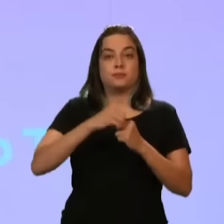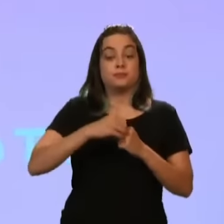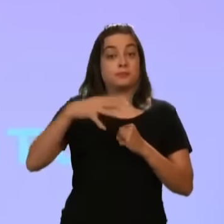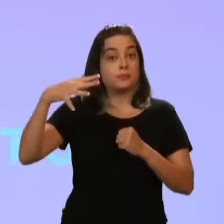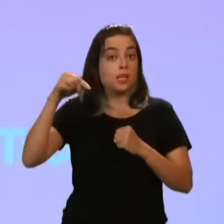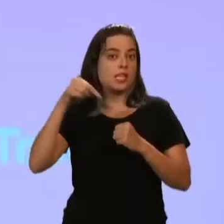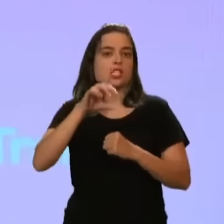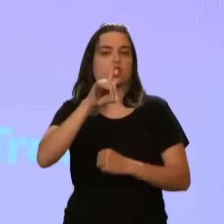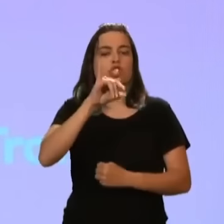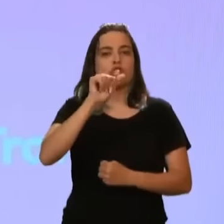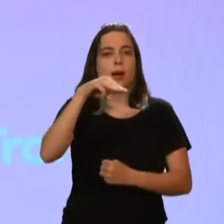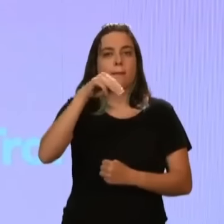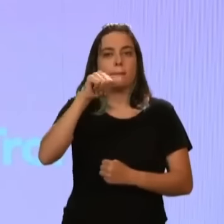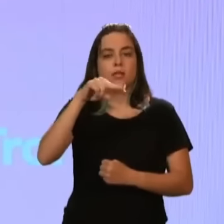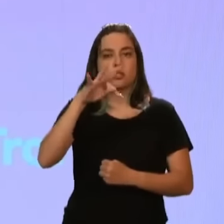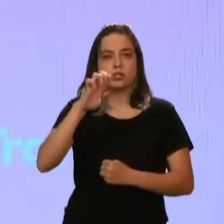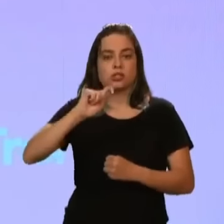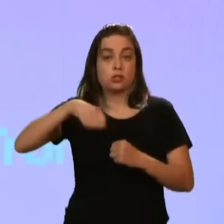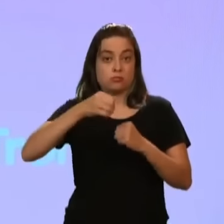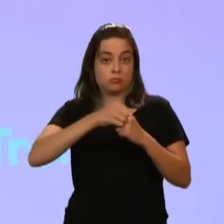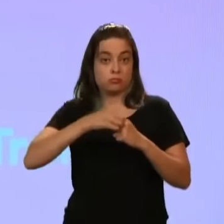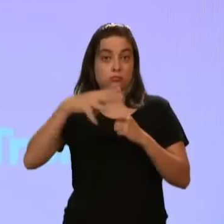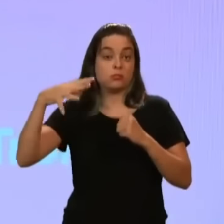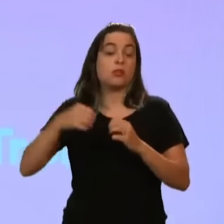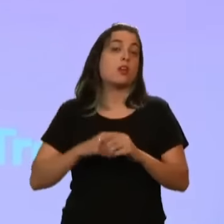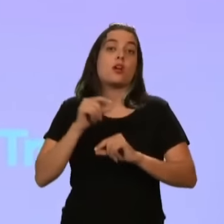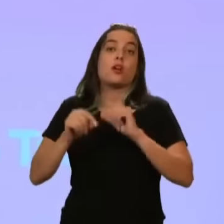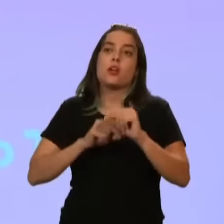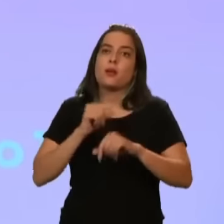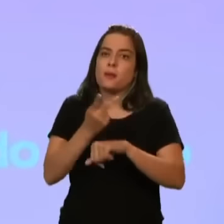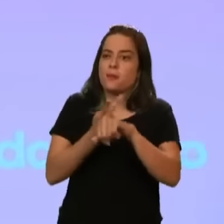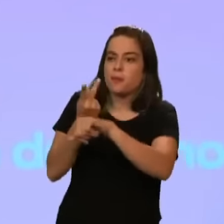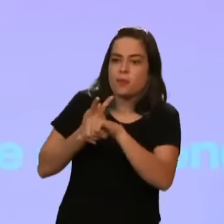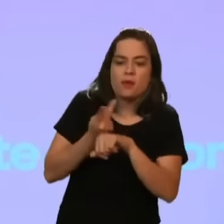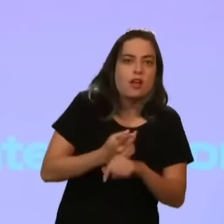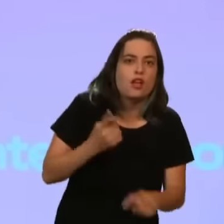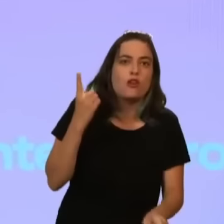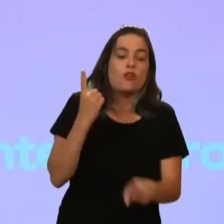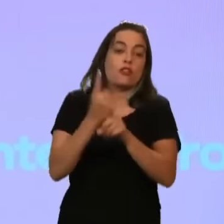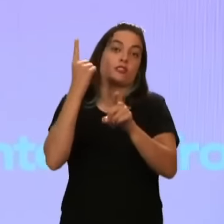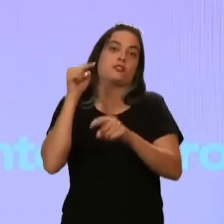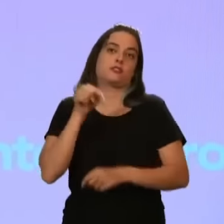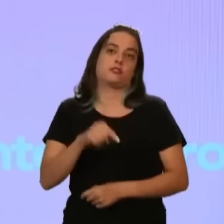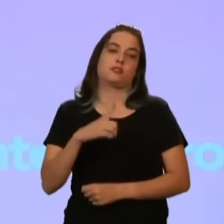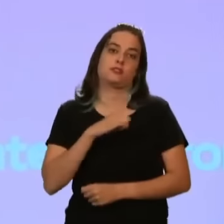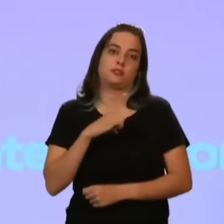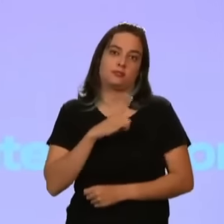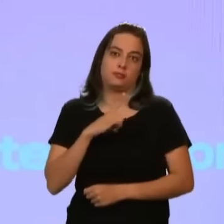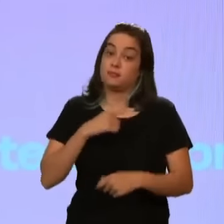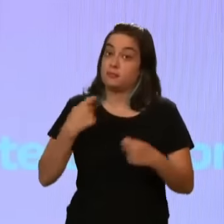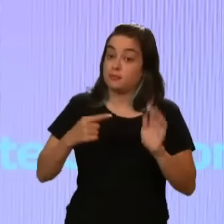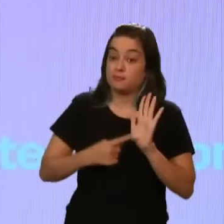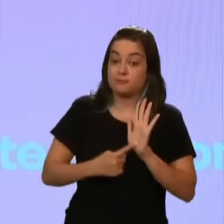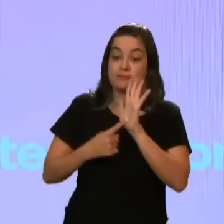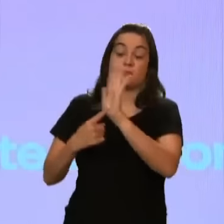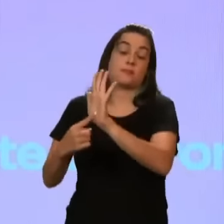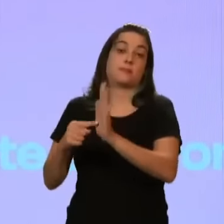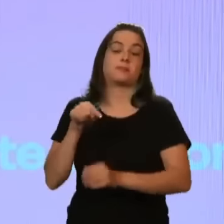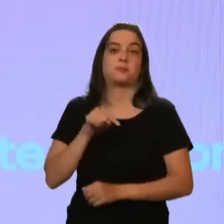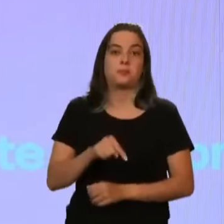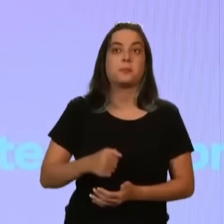ser encontrado, para ser buscado, encontrado, achado. Ele quer que o diamante seja visto.